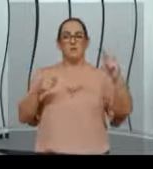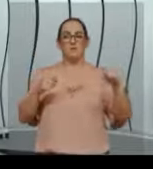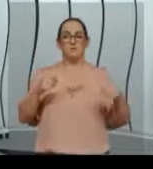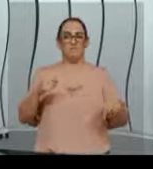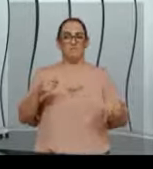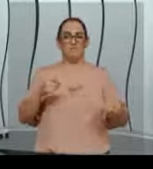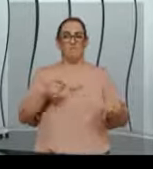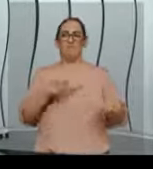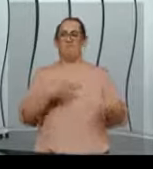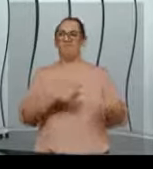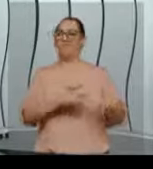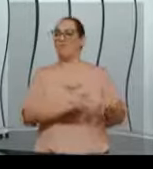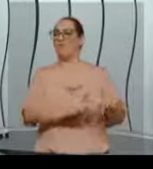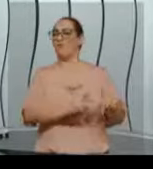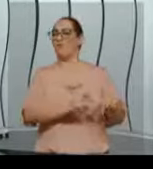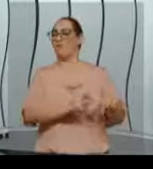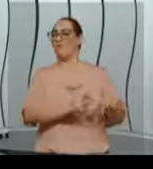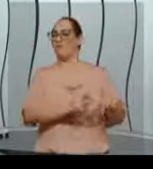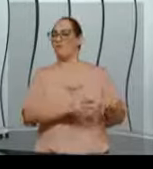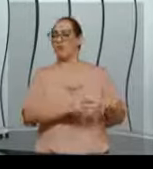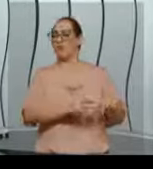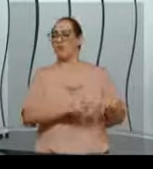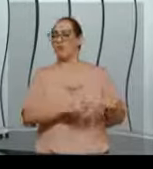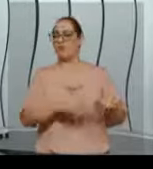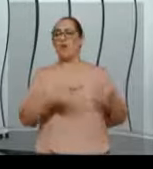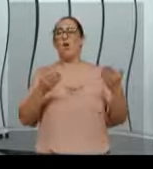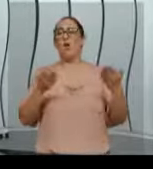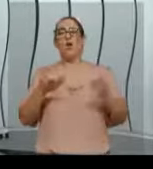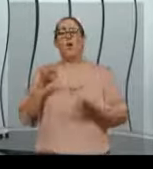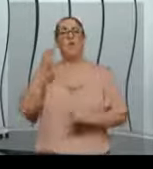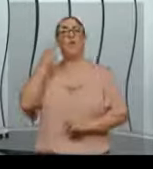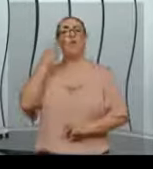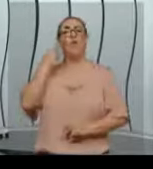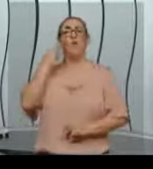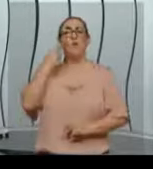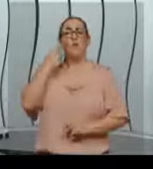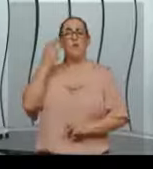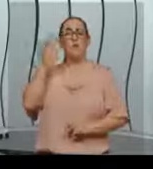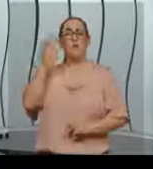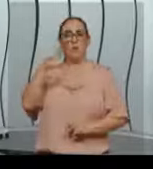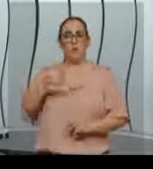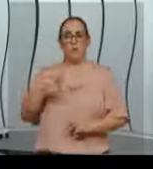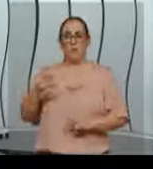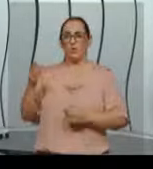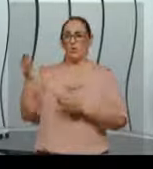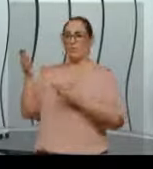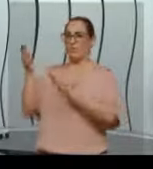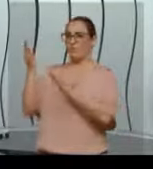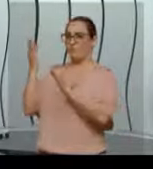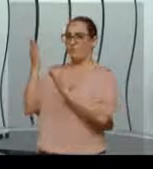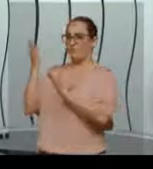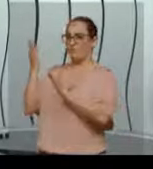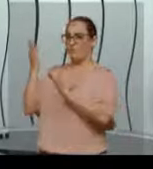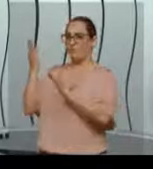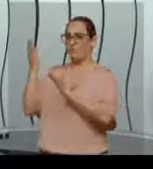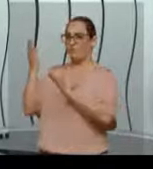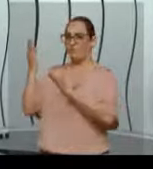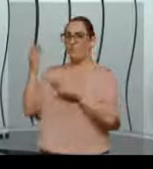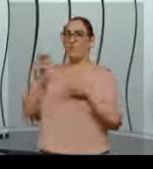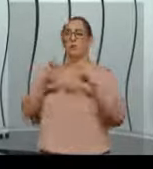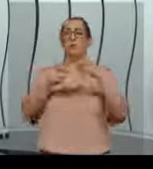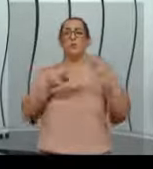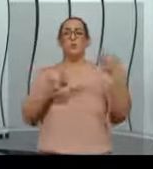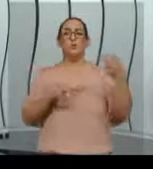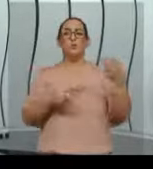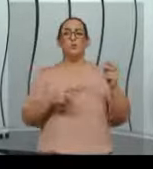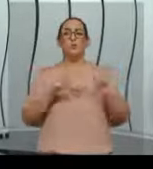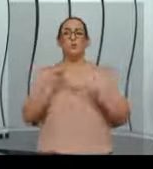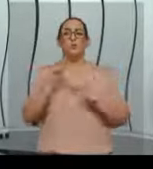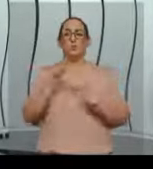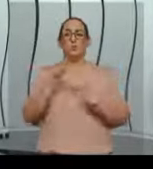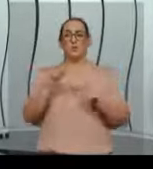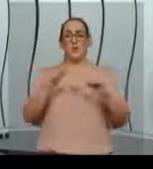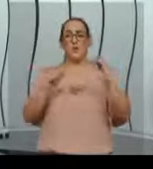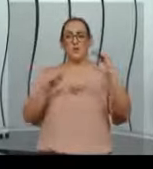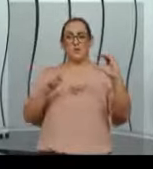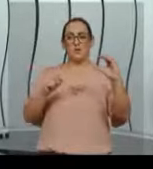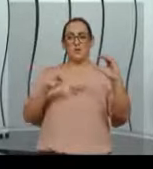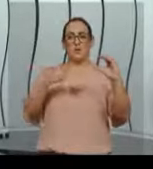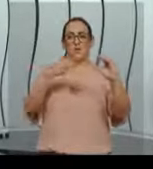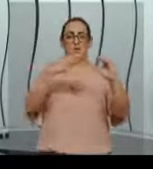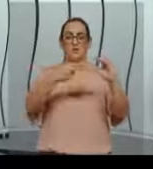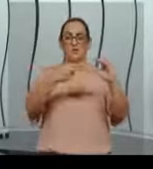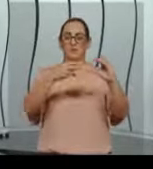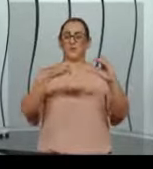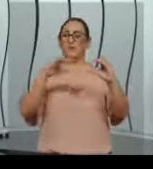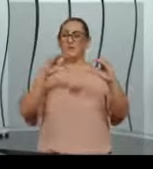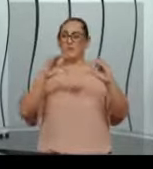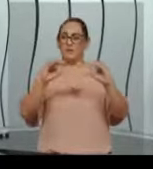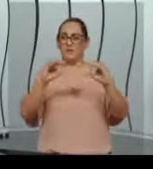um flúor, prop, um eno. Então, eu tenho essa seguinte estrutura. Eu tenho no carbono 1